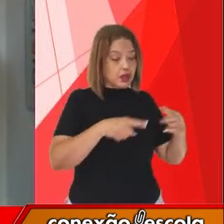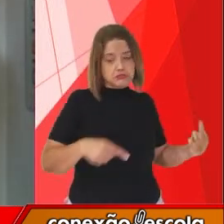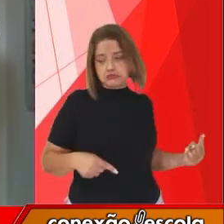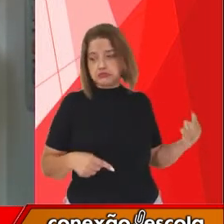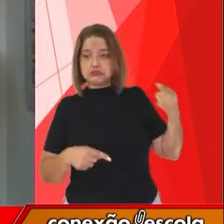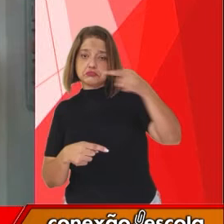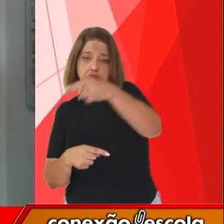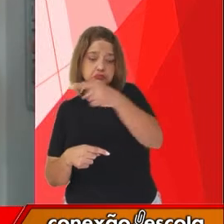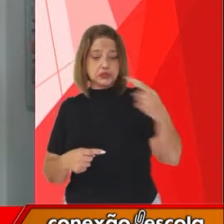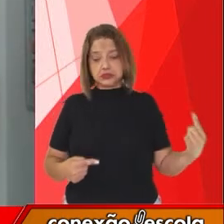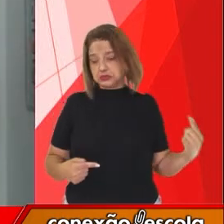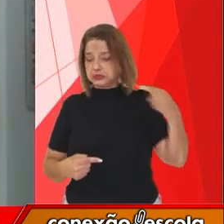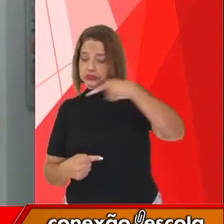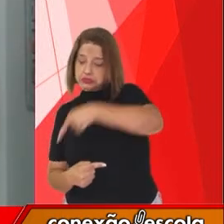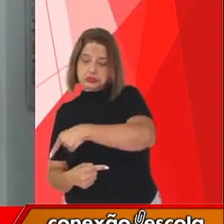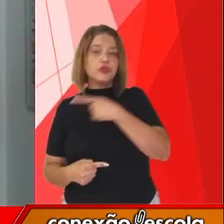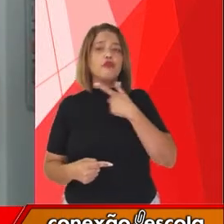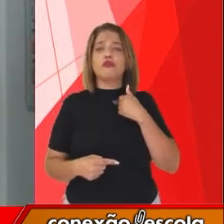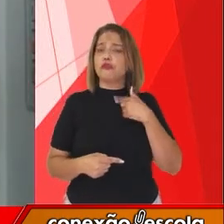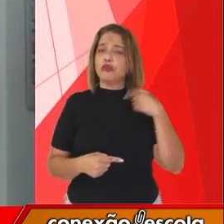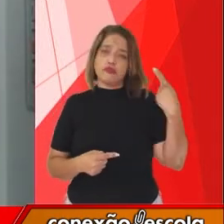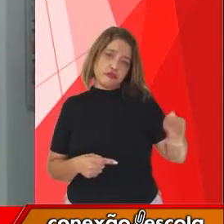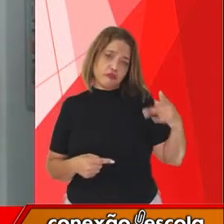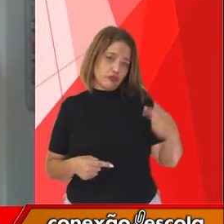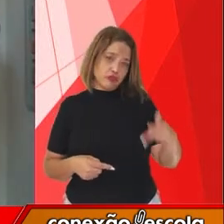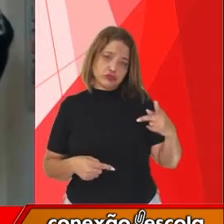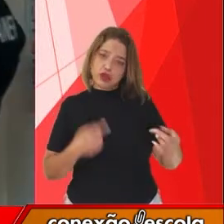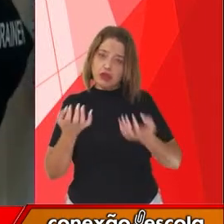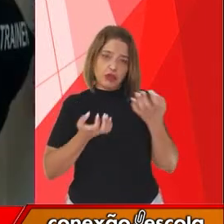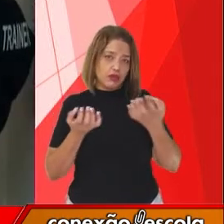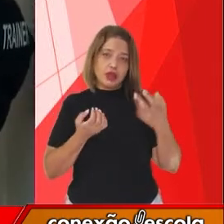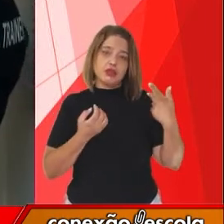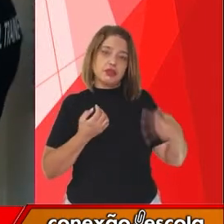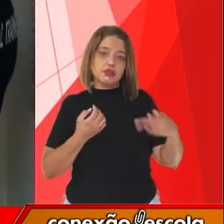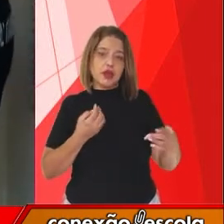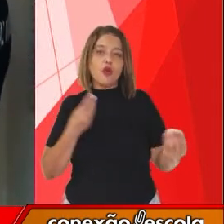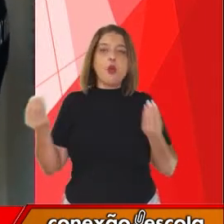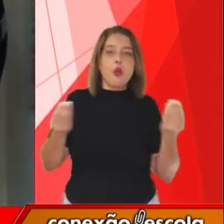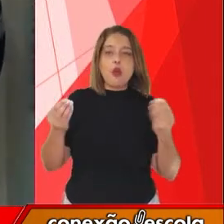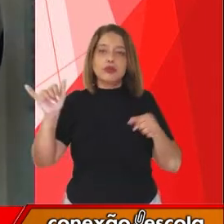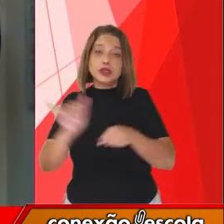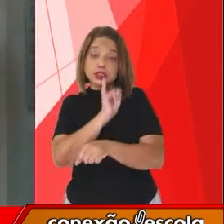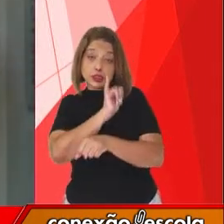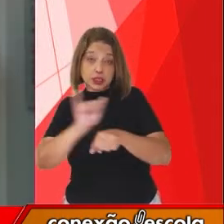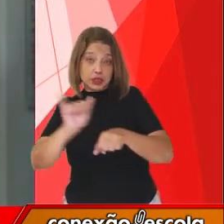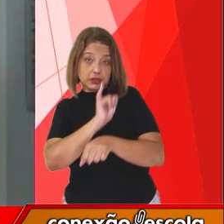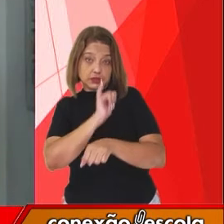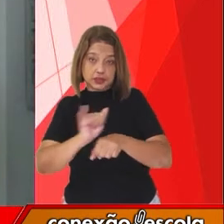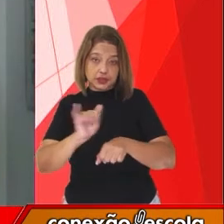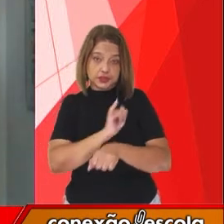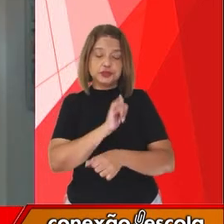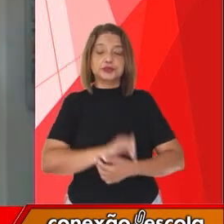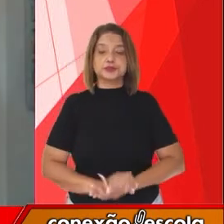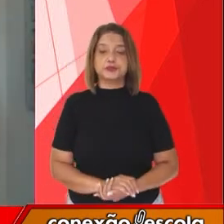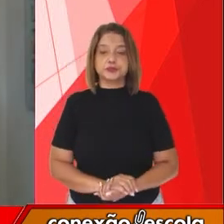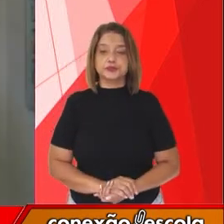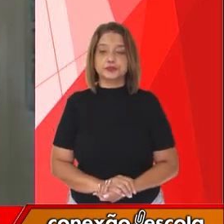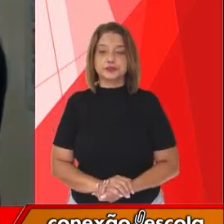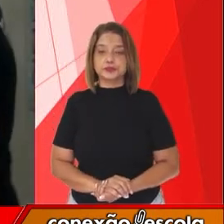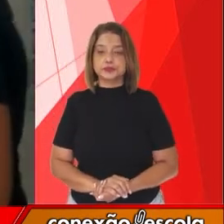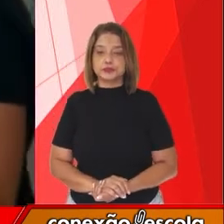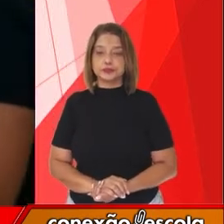reto quanto diagonal, tanto dentro da zona de saque quanto depois da linha T, ok?